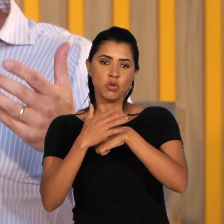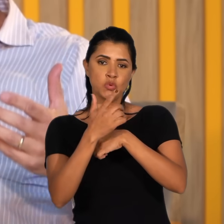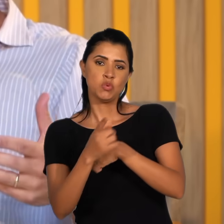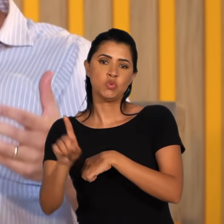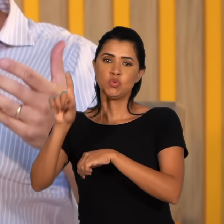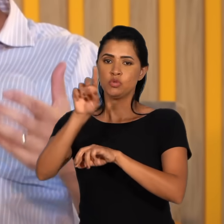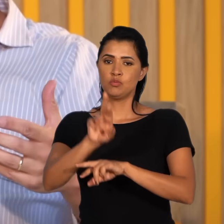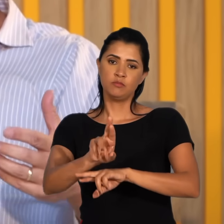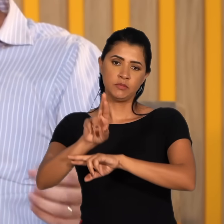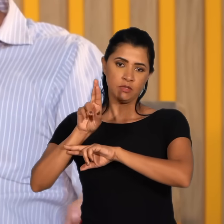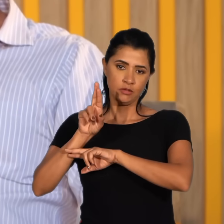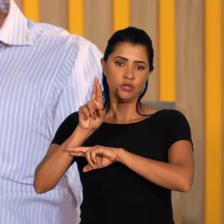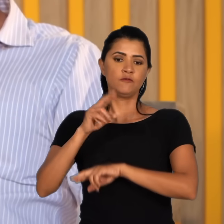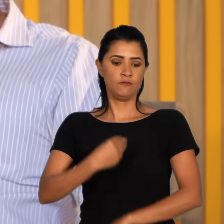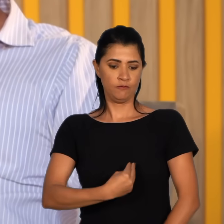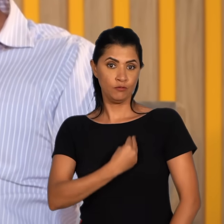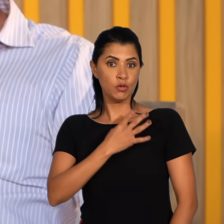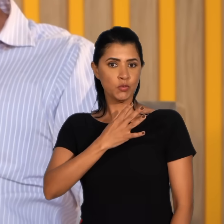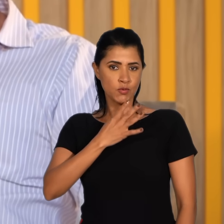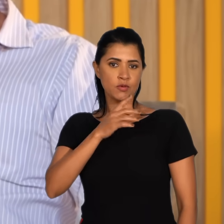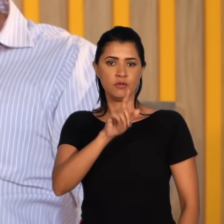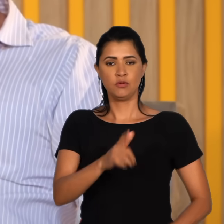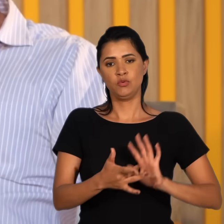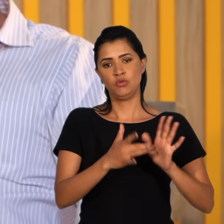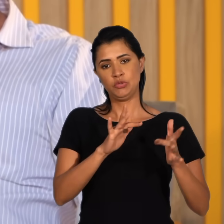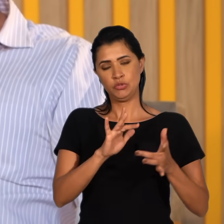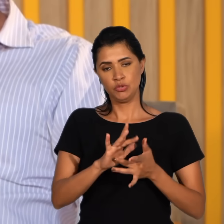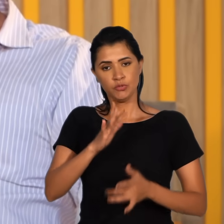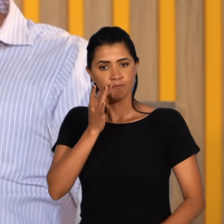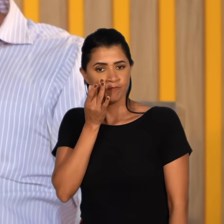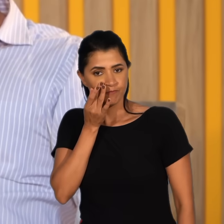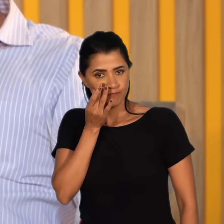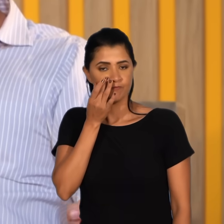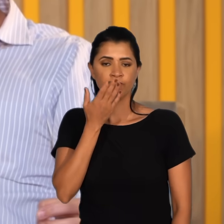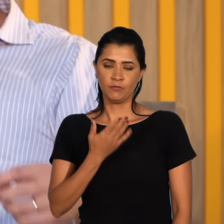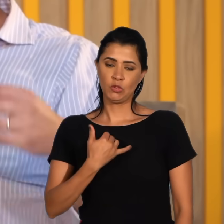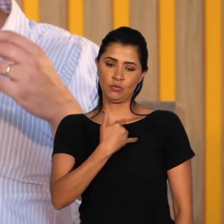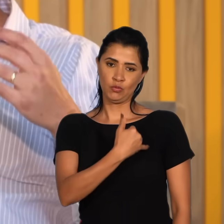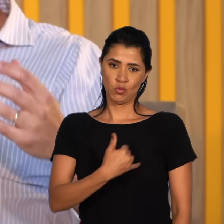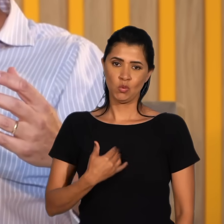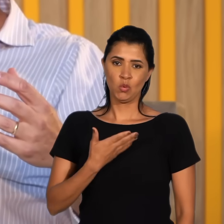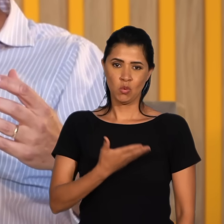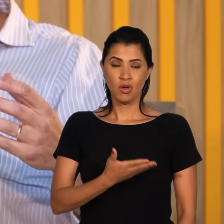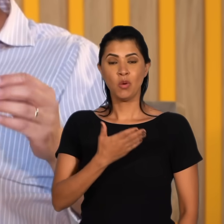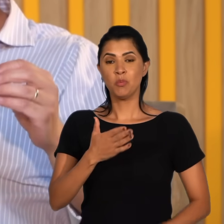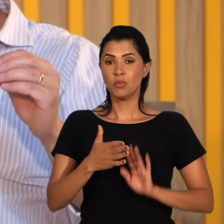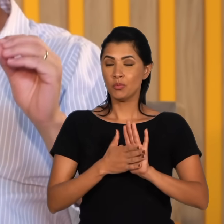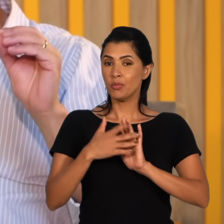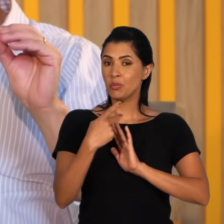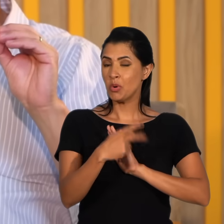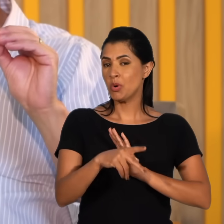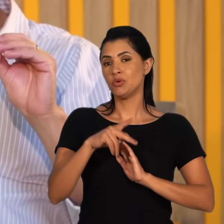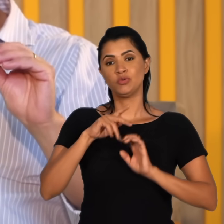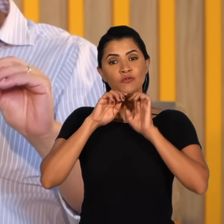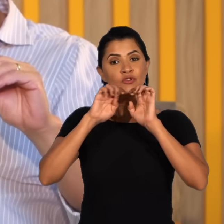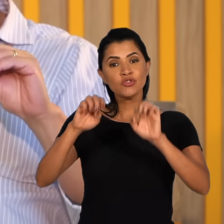último representante vivo daquele que havia conhecido Jesus em pessoa e o propósito mais específico do Evangelho